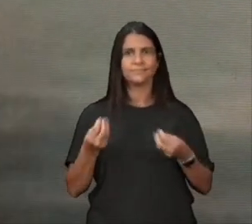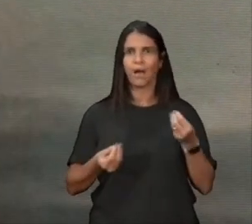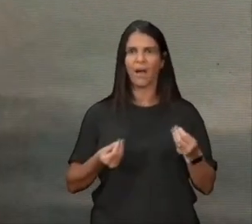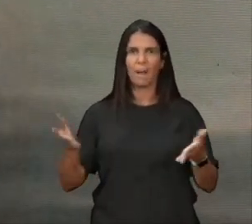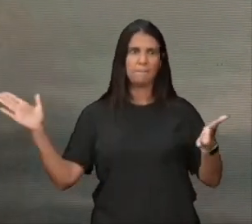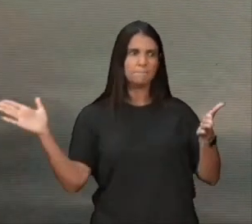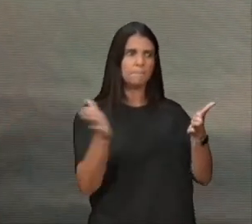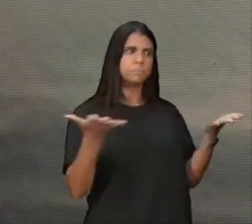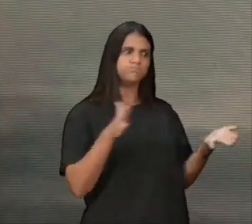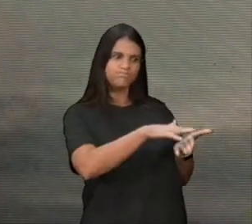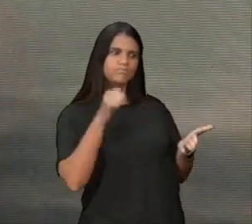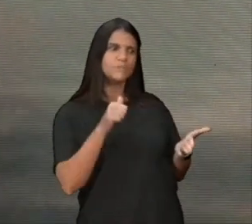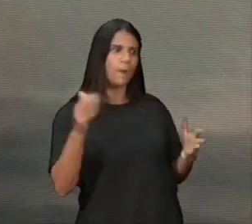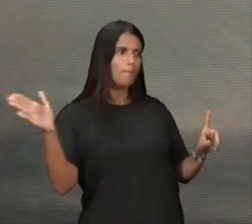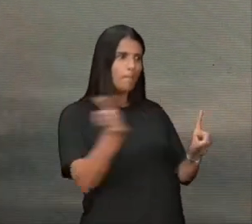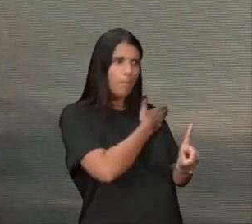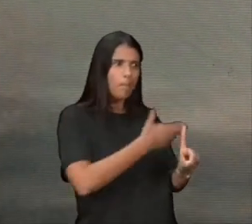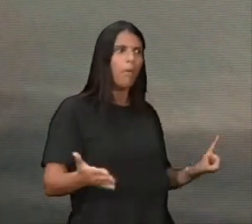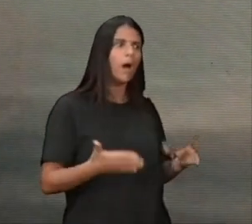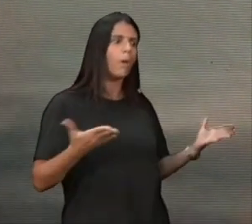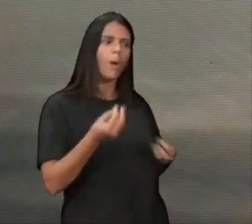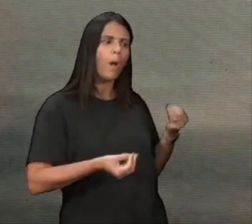Chapa ele num canto, fala, meu irmão, não me acha que minha mulher não,